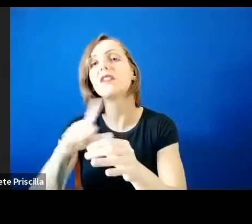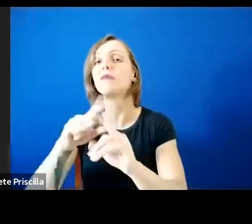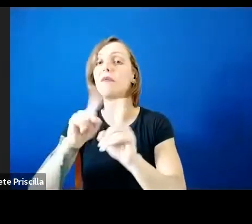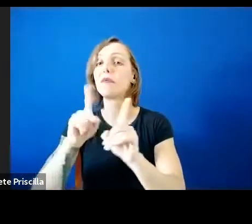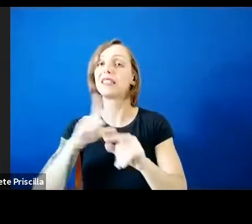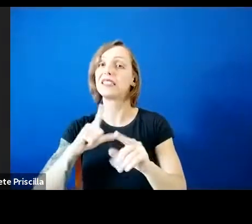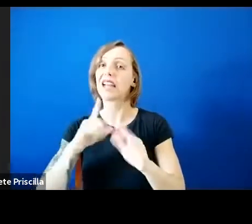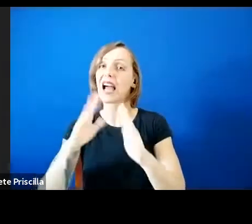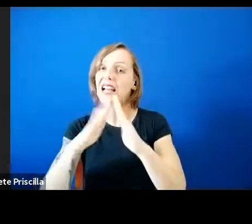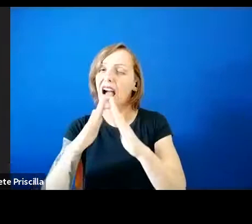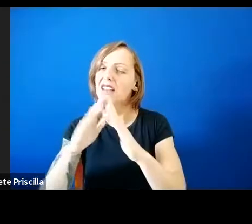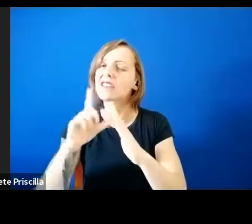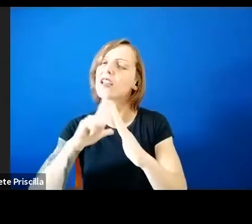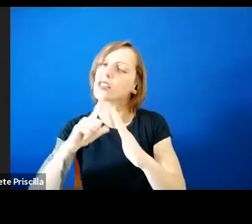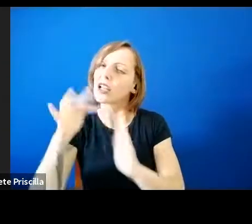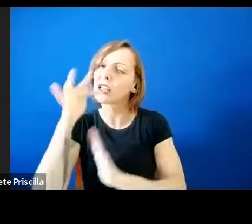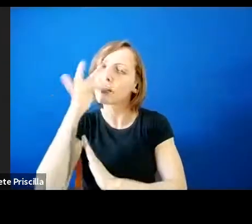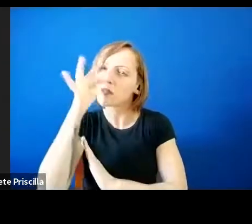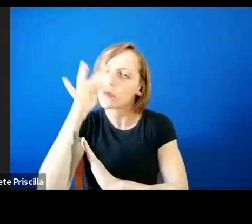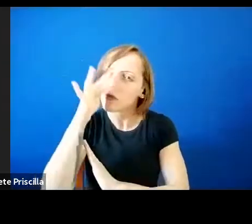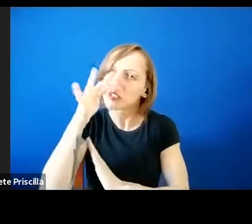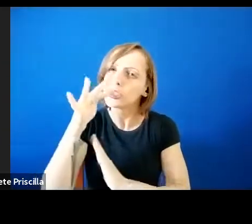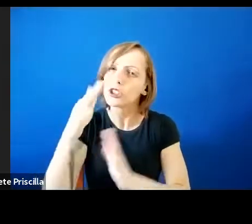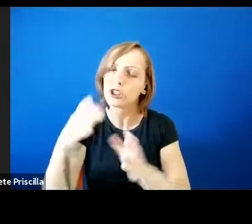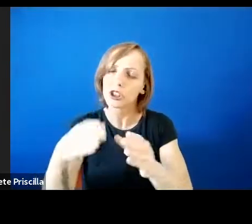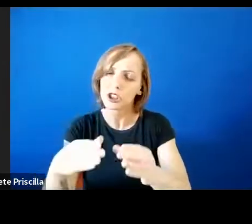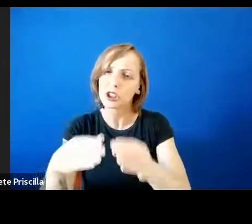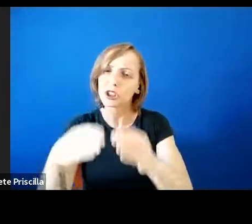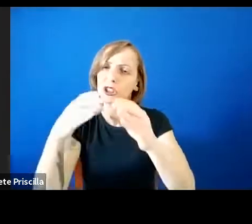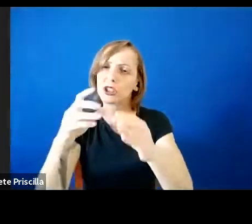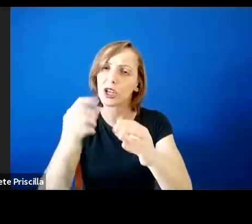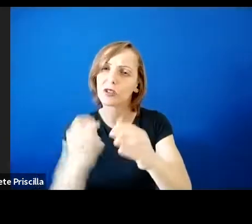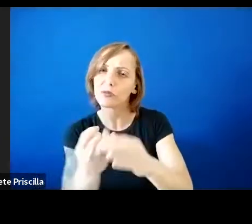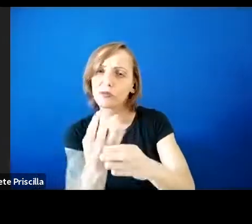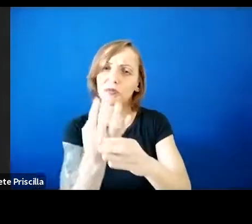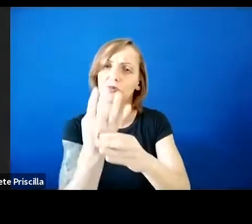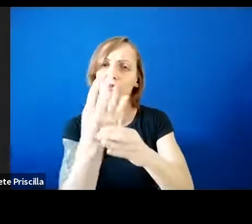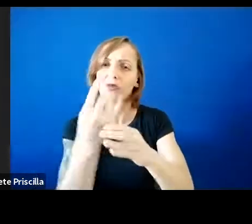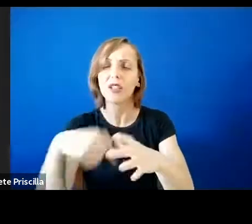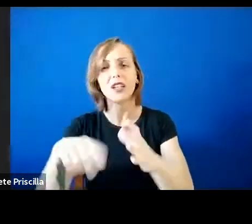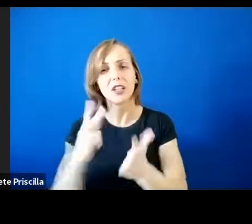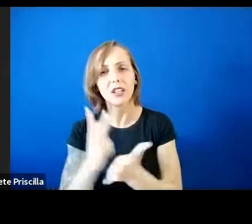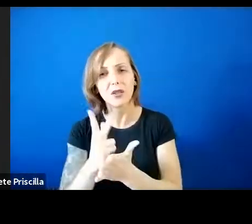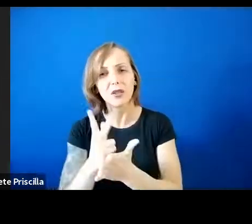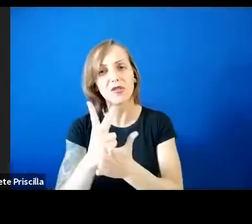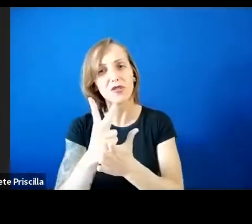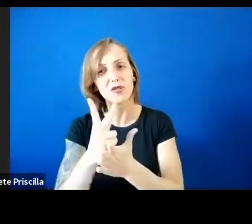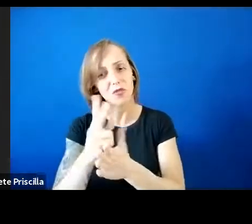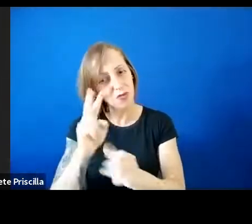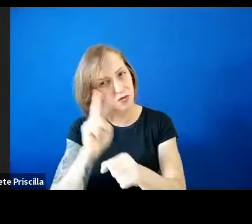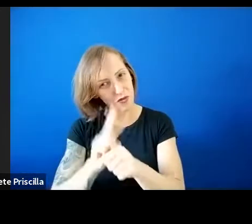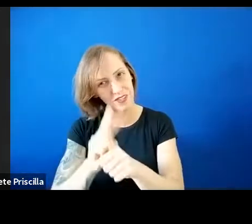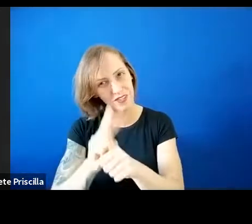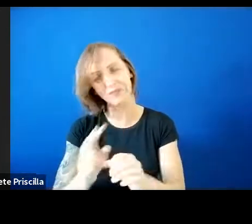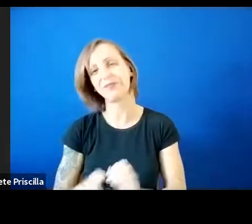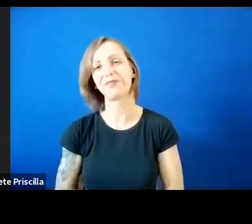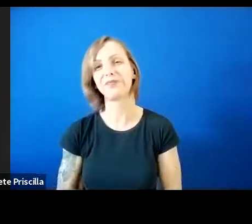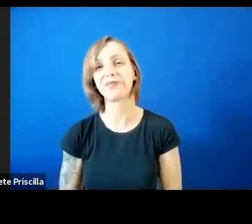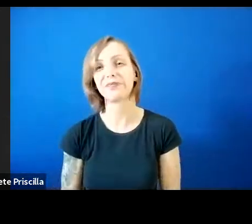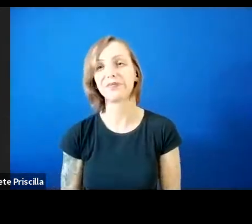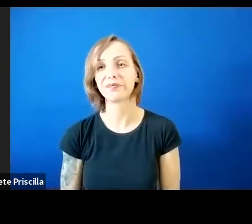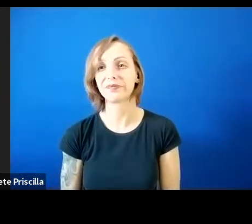suas coisas que não conseguem, né, deixar de cultivar, mas que buscam nesse encontro e